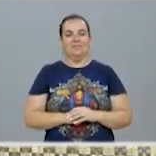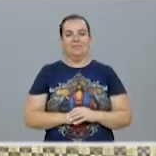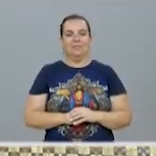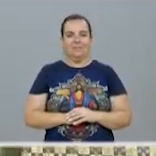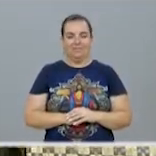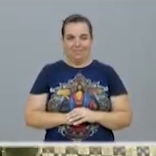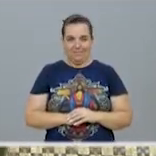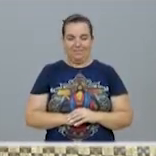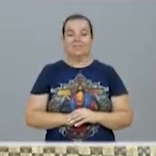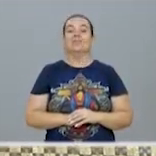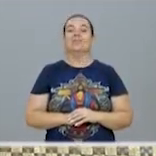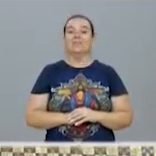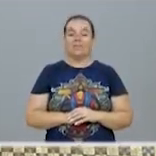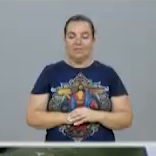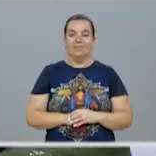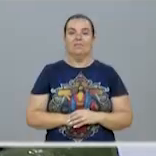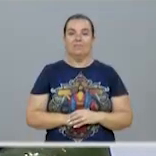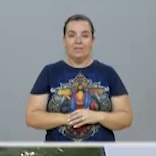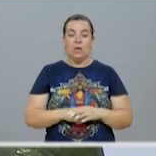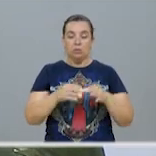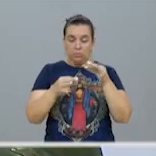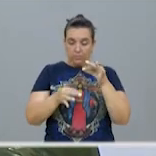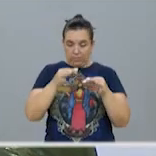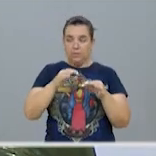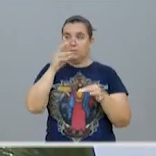o fardo de Deus é leve,